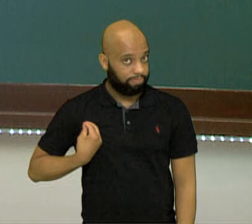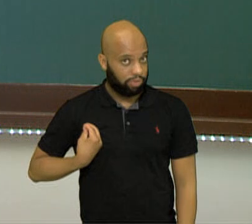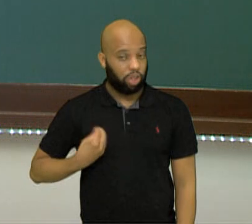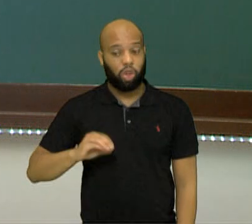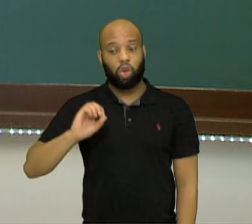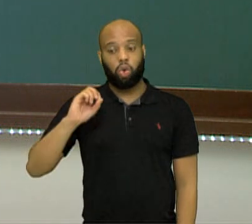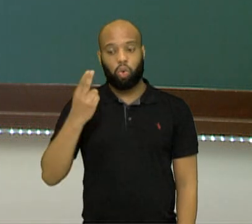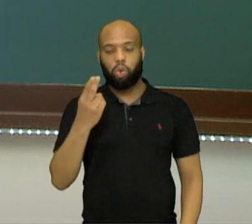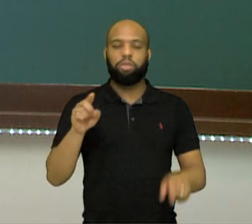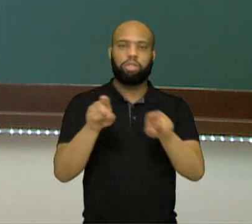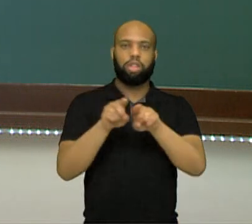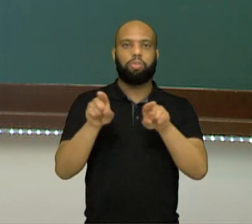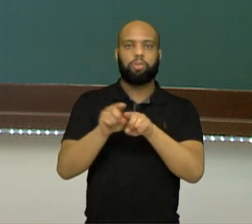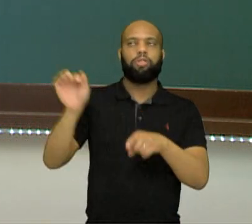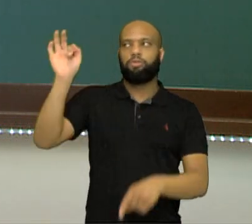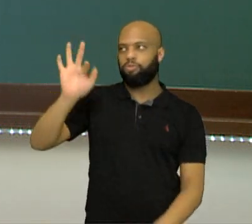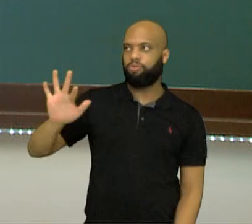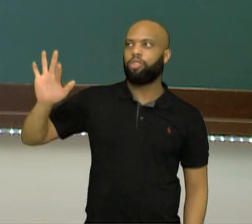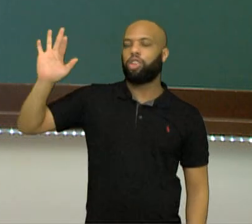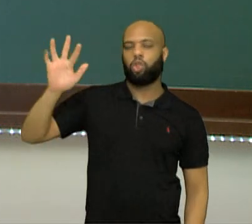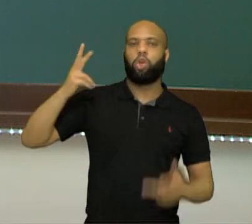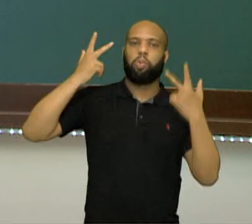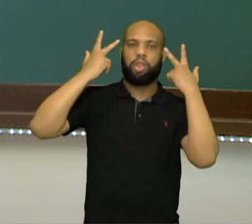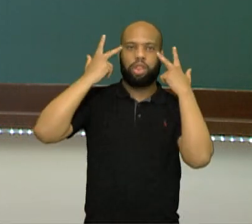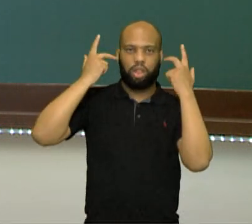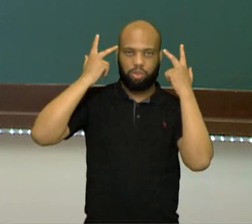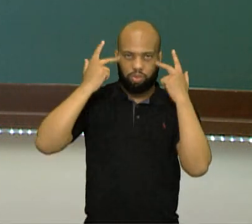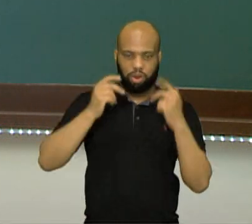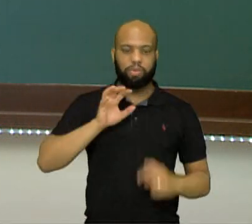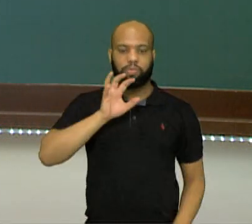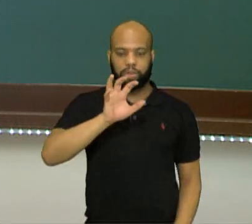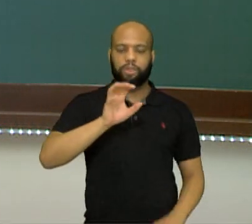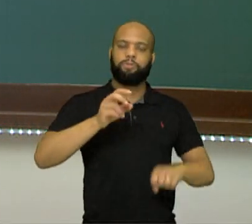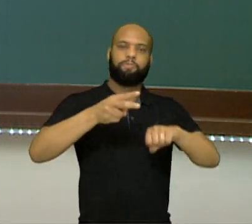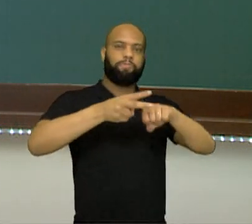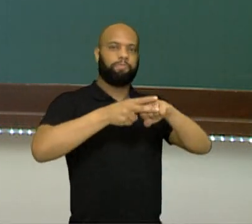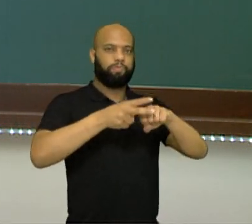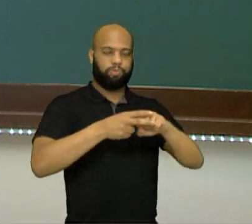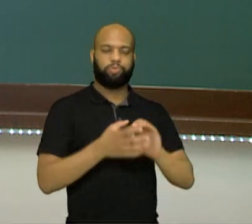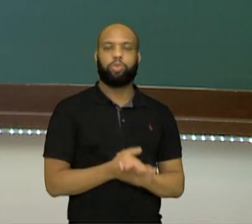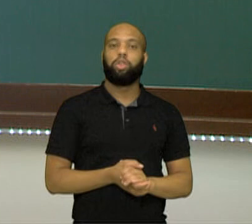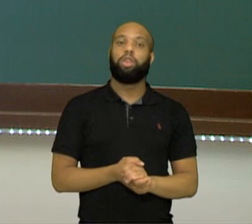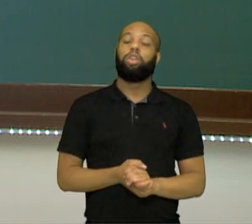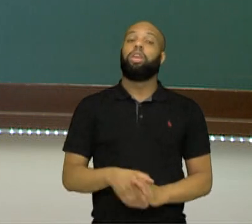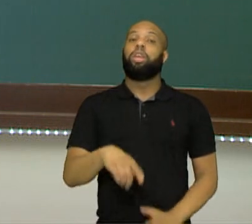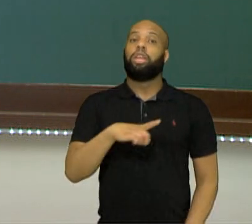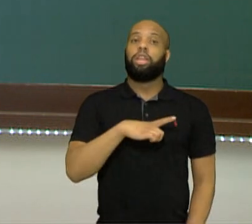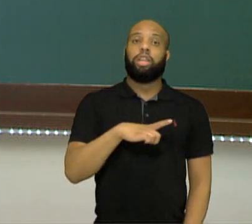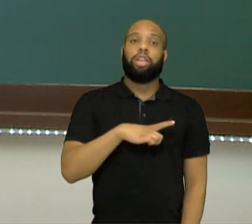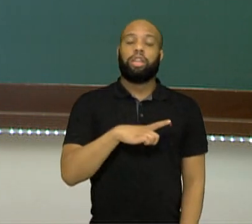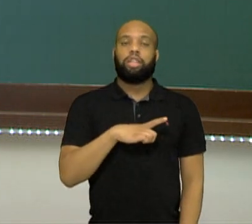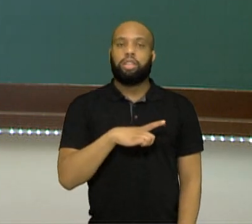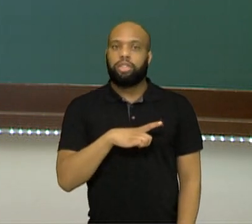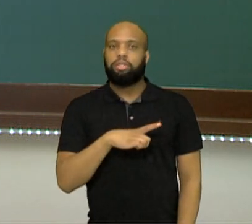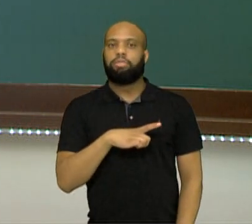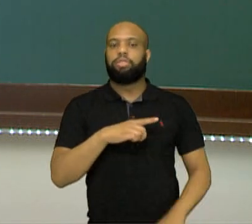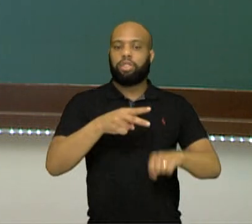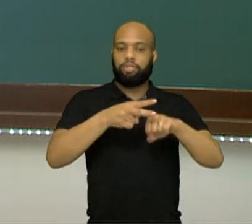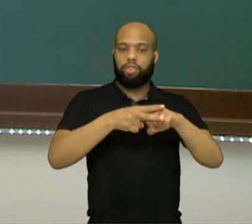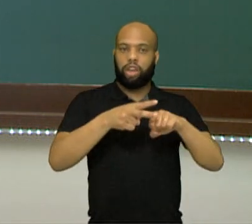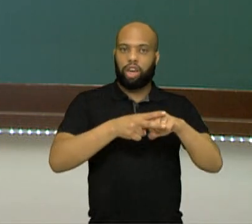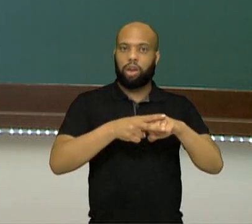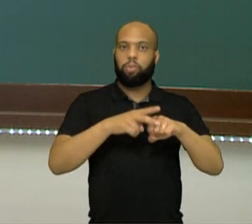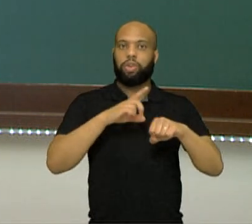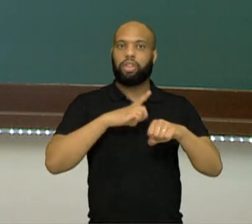um fenômeno natural. Isto que é um verbo. Eu posso ter um verbo, também posso classificar ele como um verbo